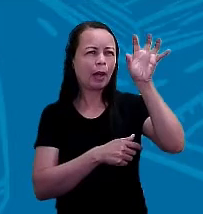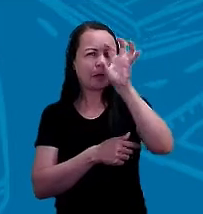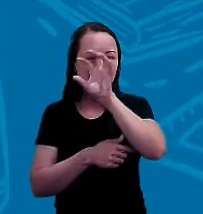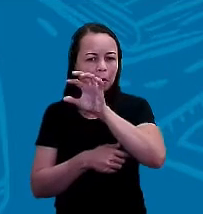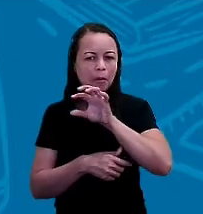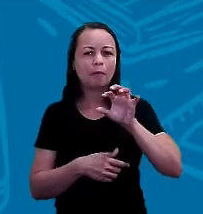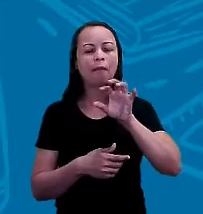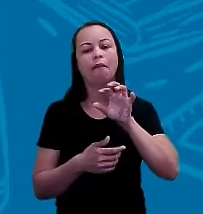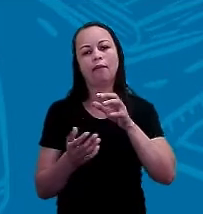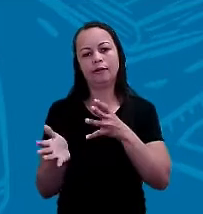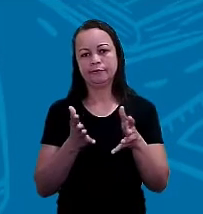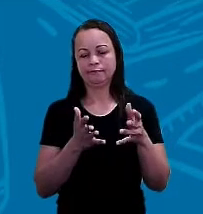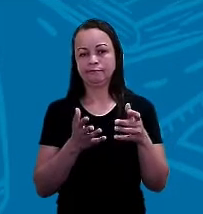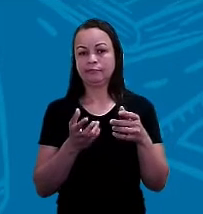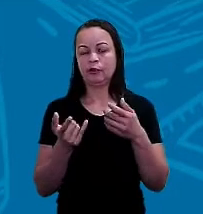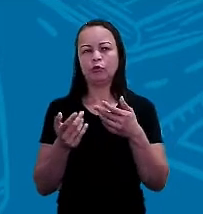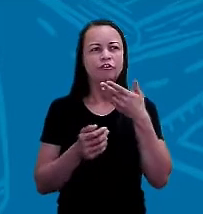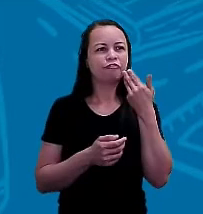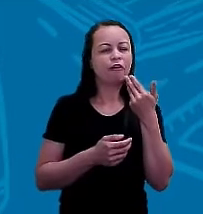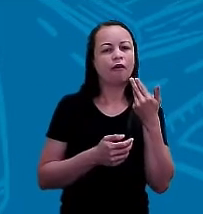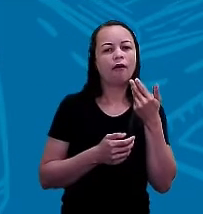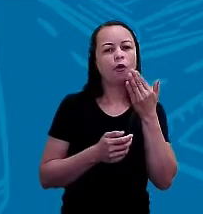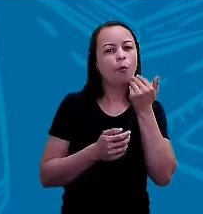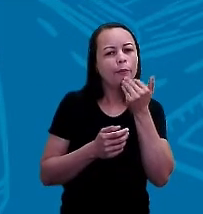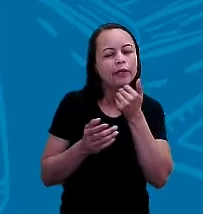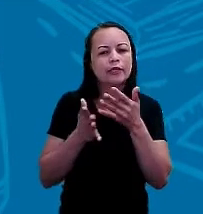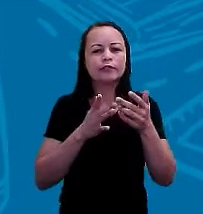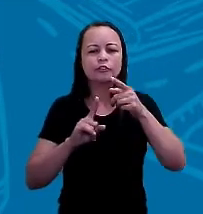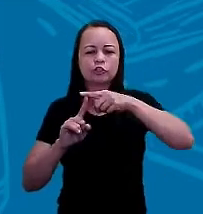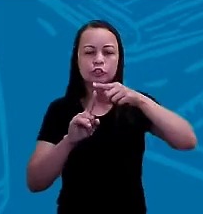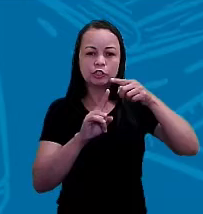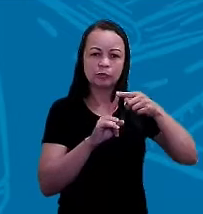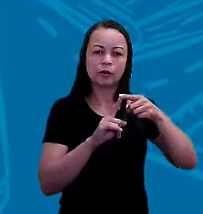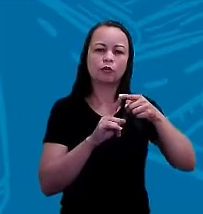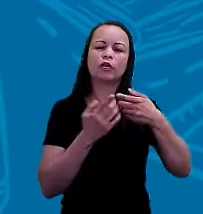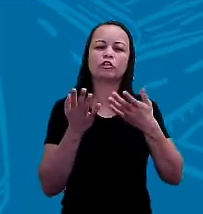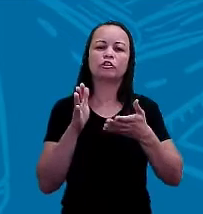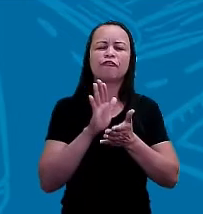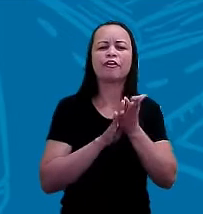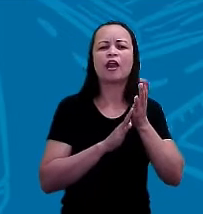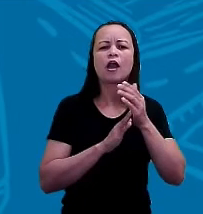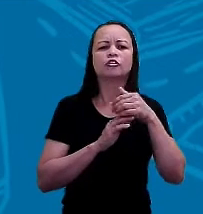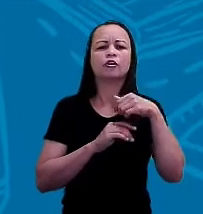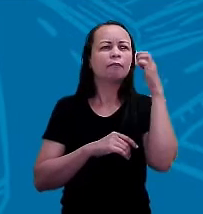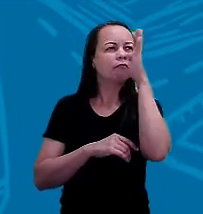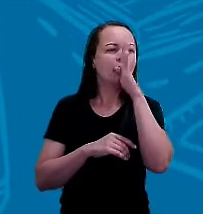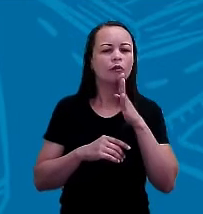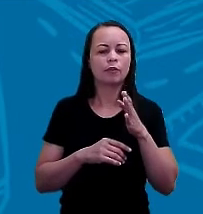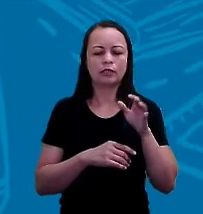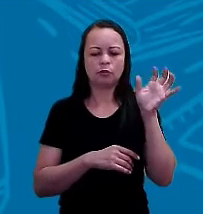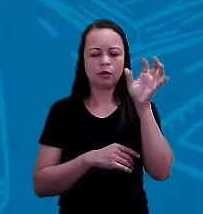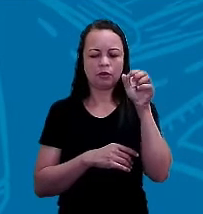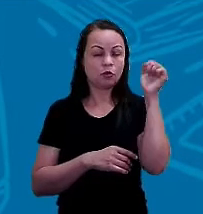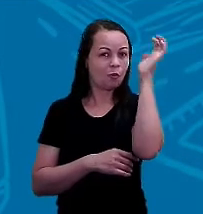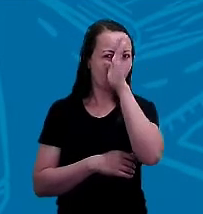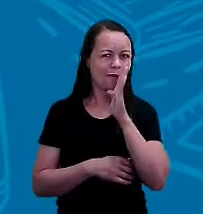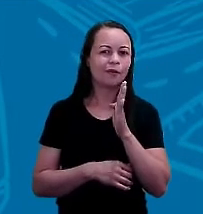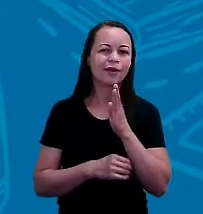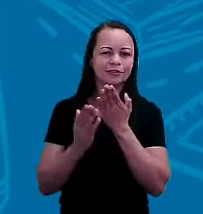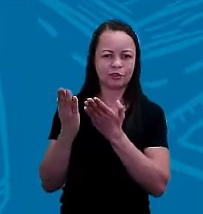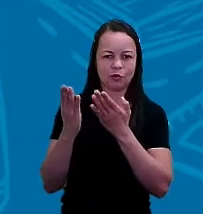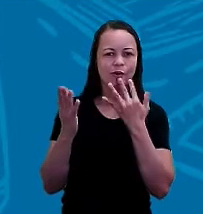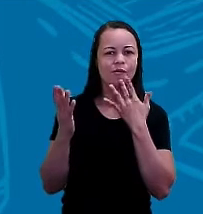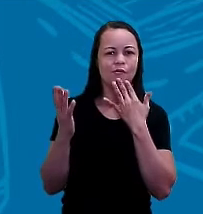gente for viajar pelo nosso Brasil, que é tão rico, a gente tem aqui, ó, o mapa do Brasil bem colorido e bonito.